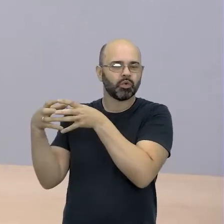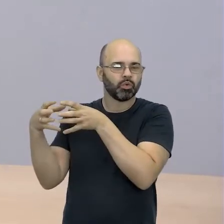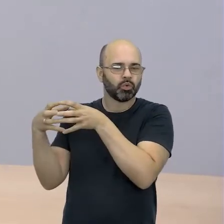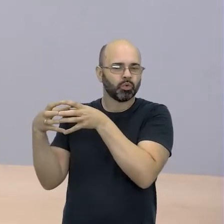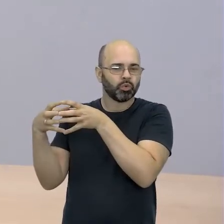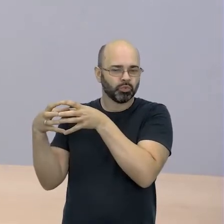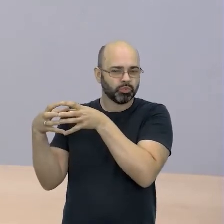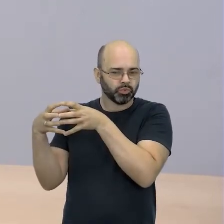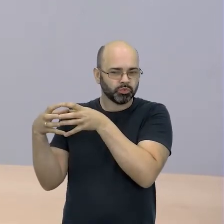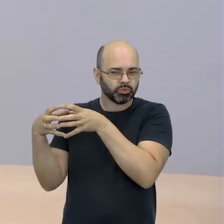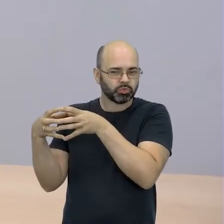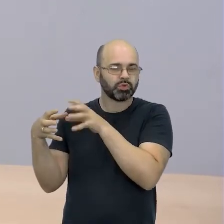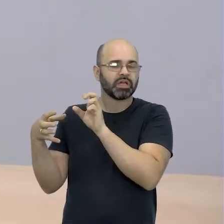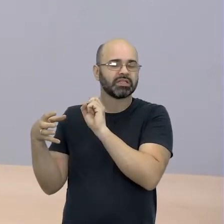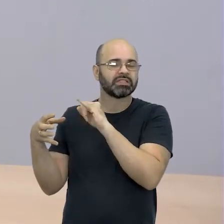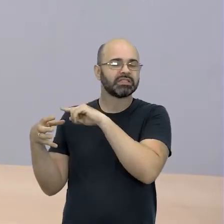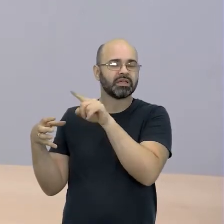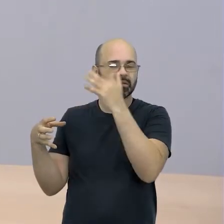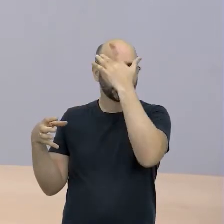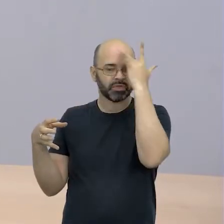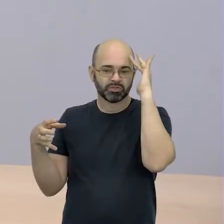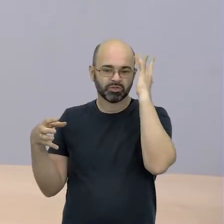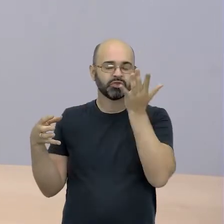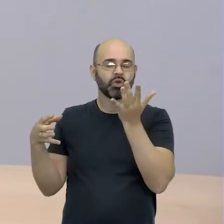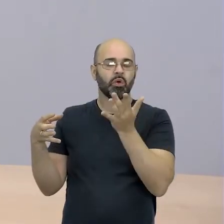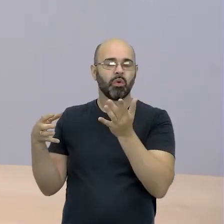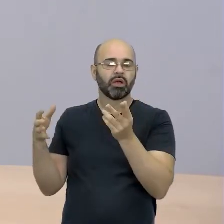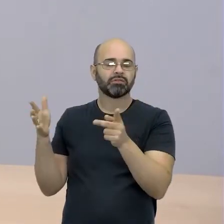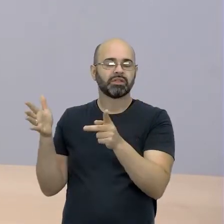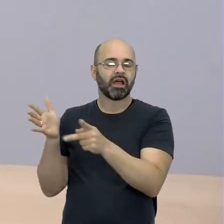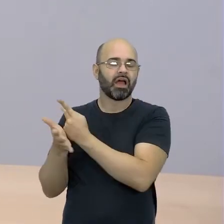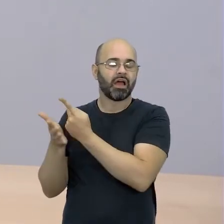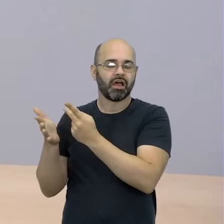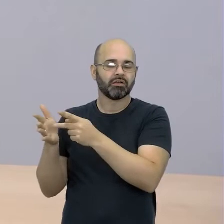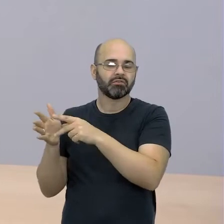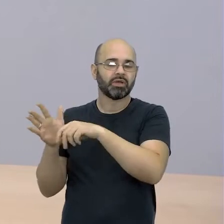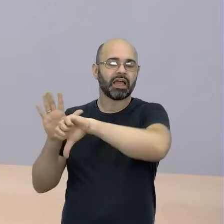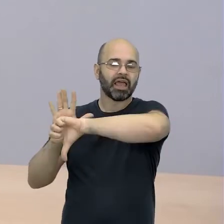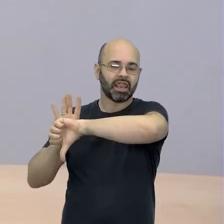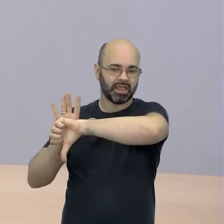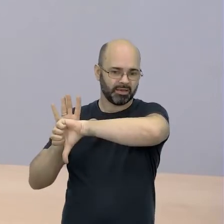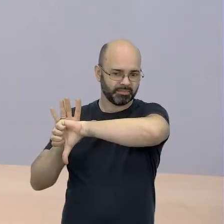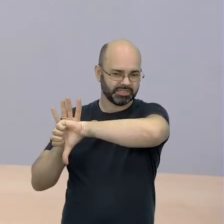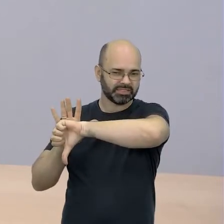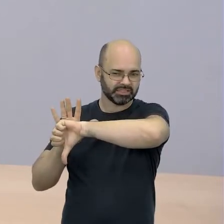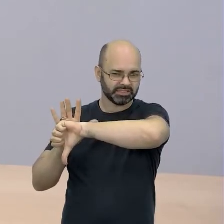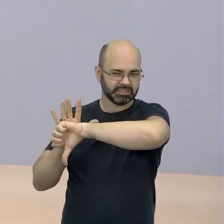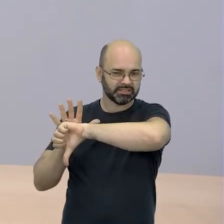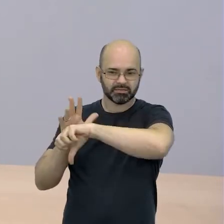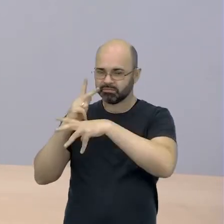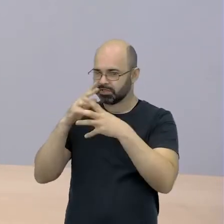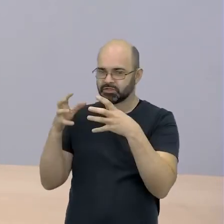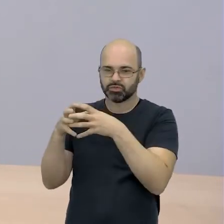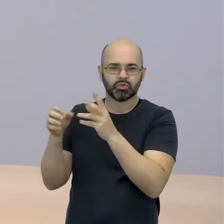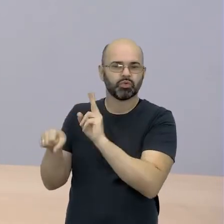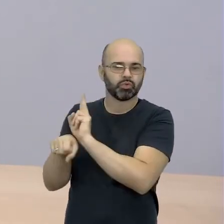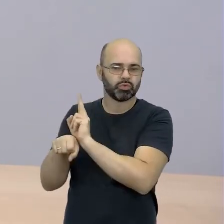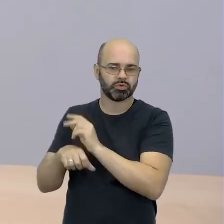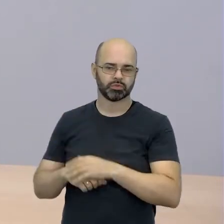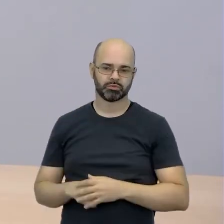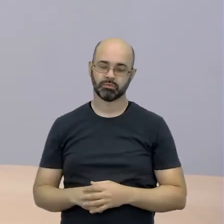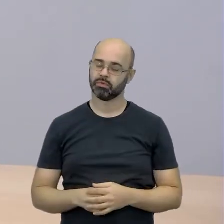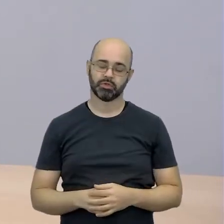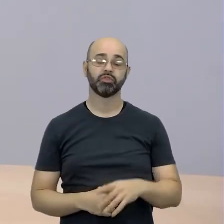cometem crimes. Gente, direitos humanos é uma garantia